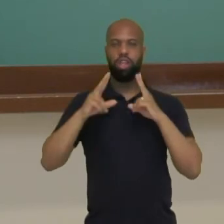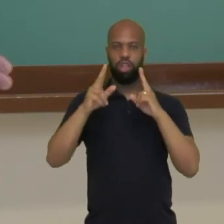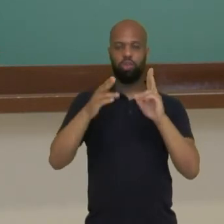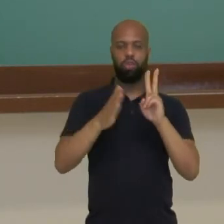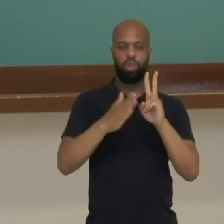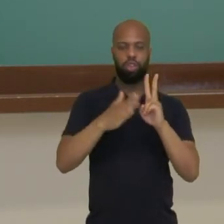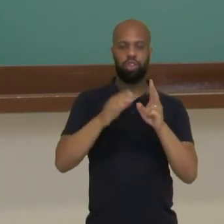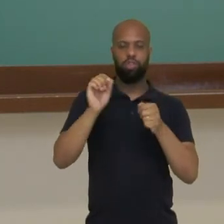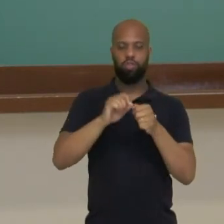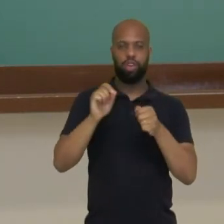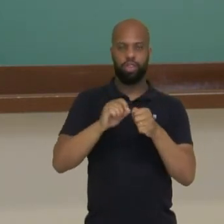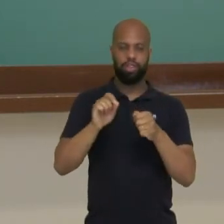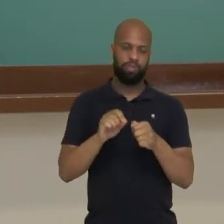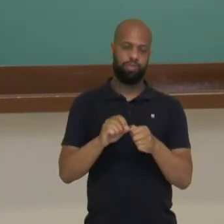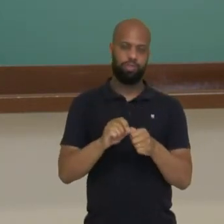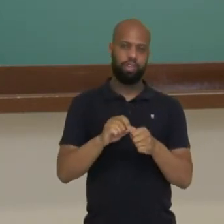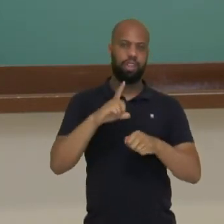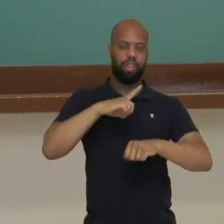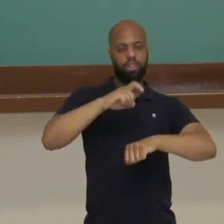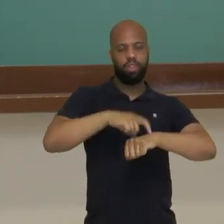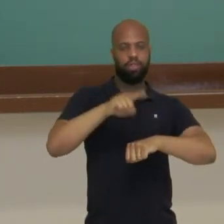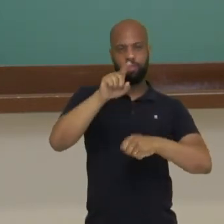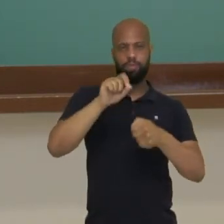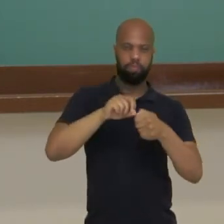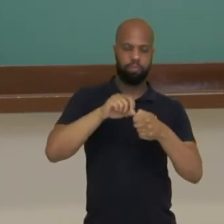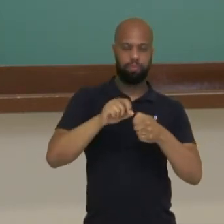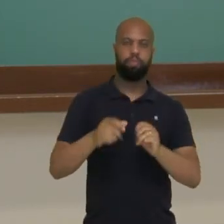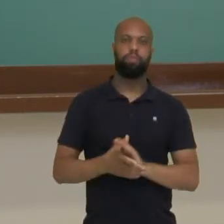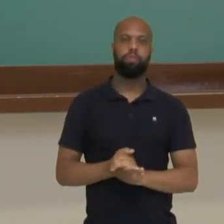indígenas faziam e fazem. Então, tempo para vocês.